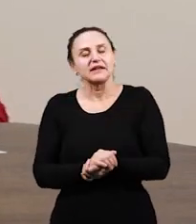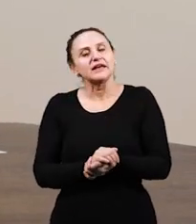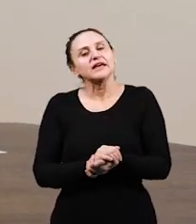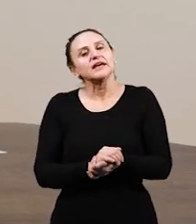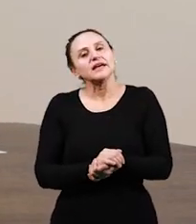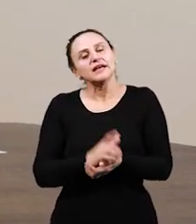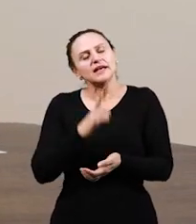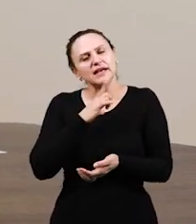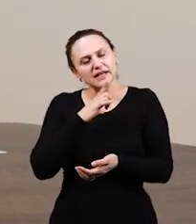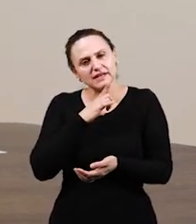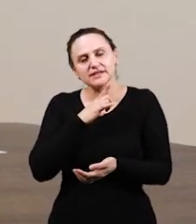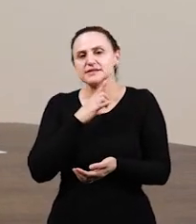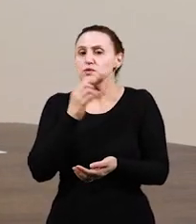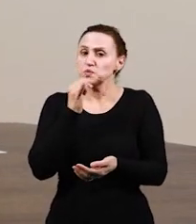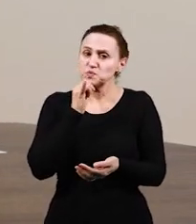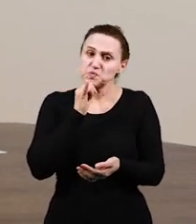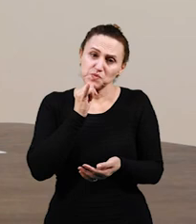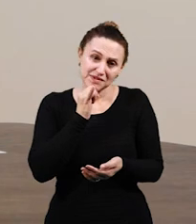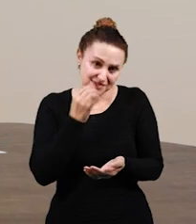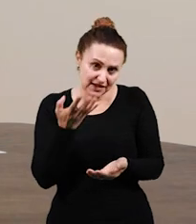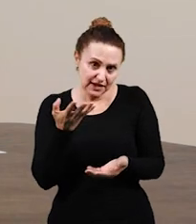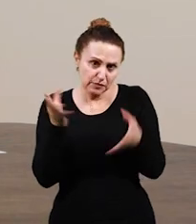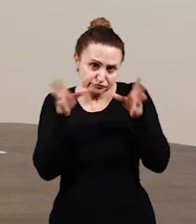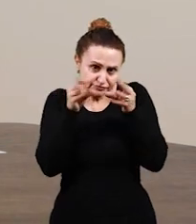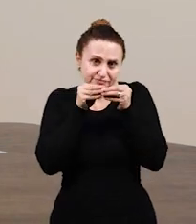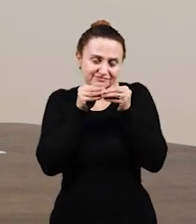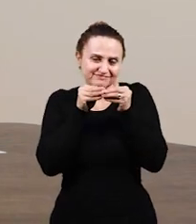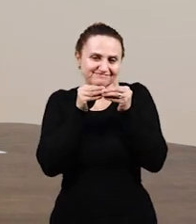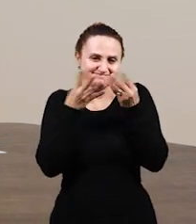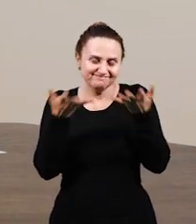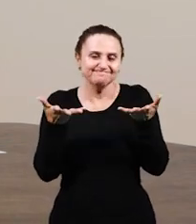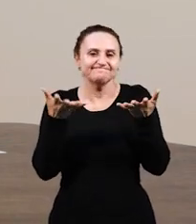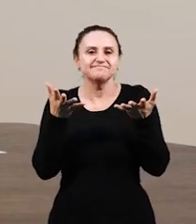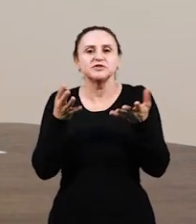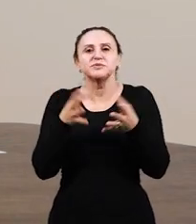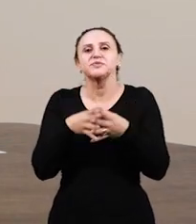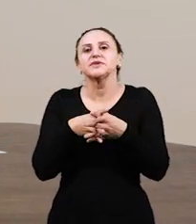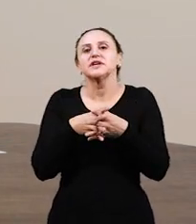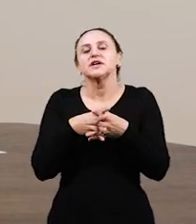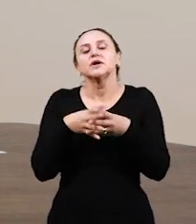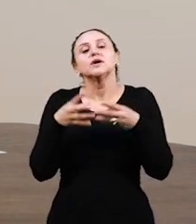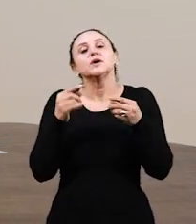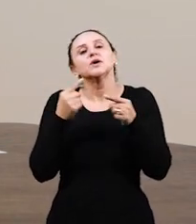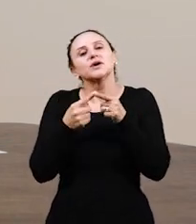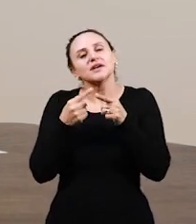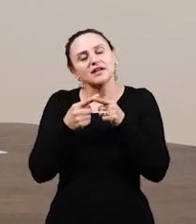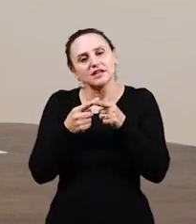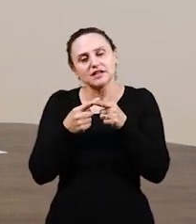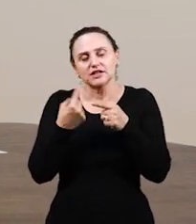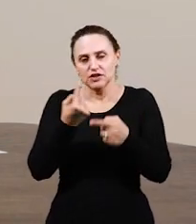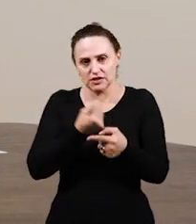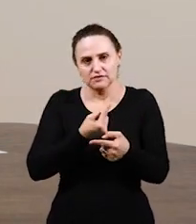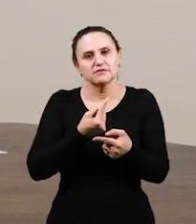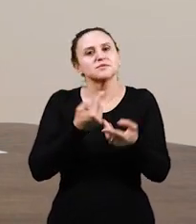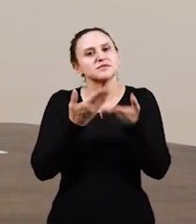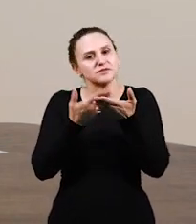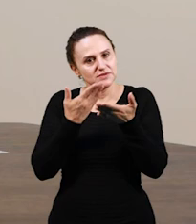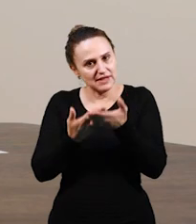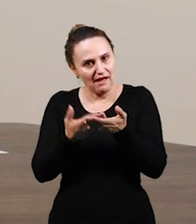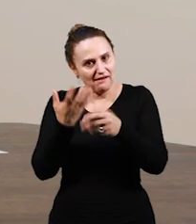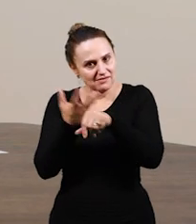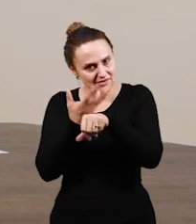é é um pequeno um pequeno uma pequena mostra né do do caminho que será percorrido